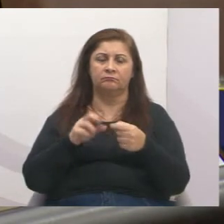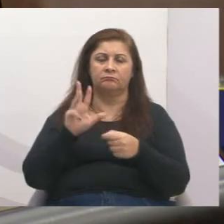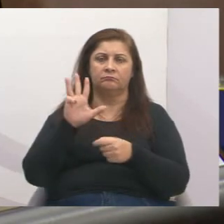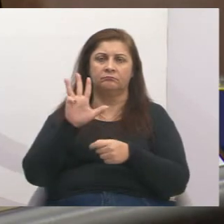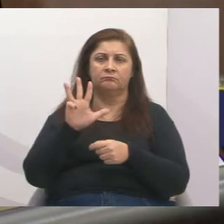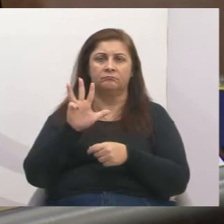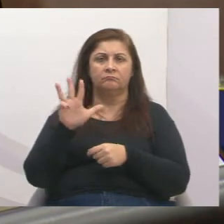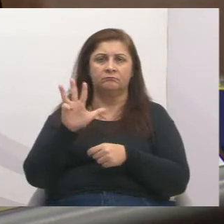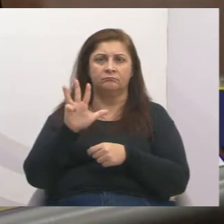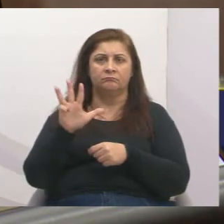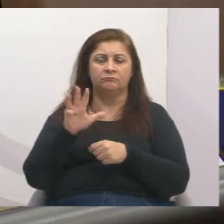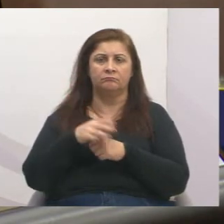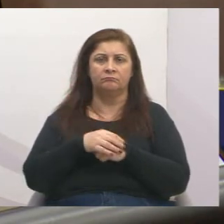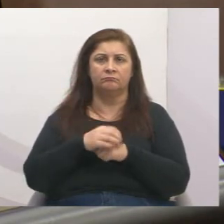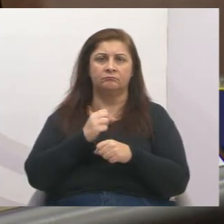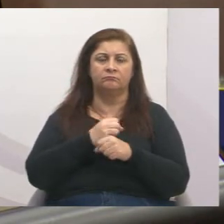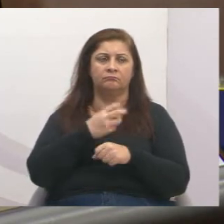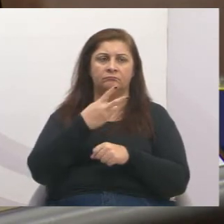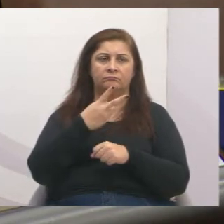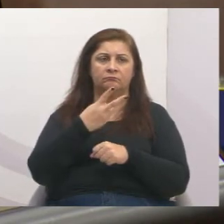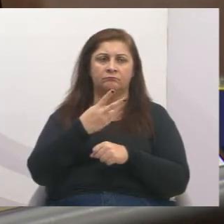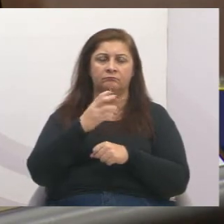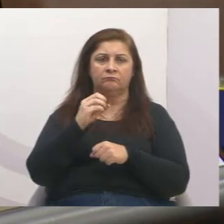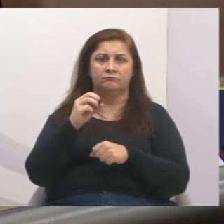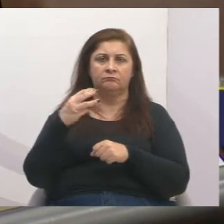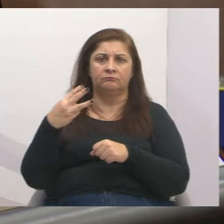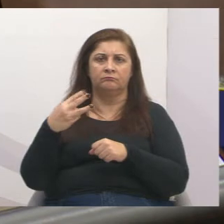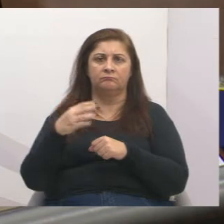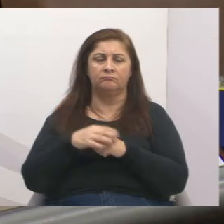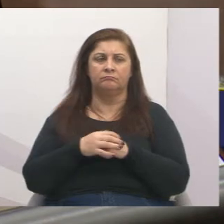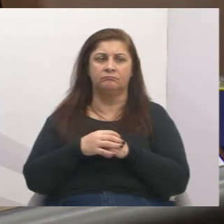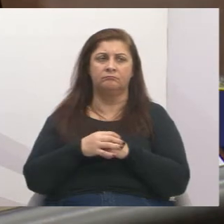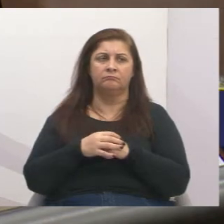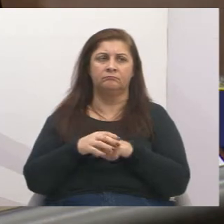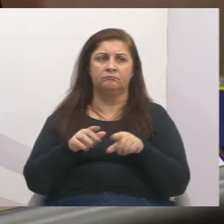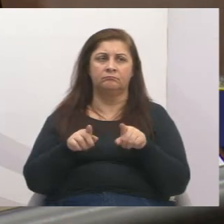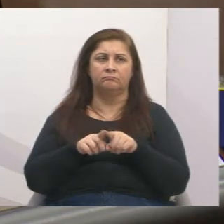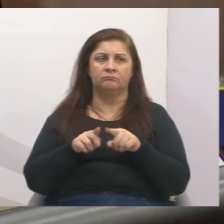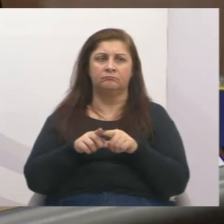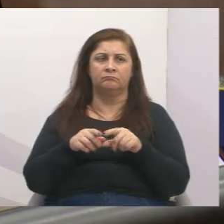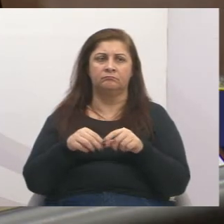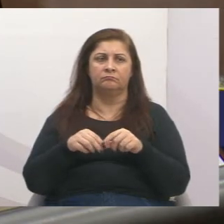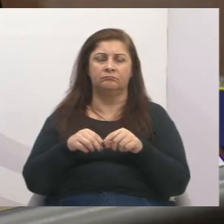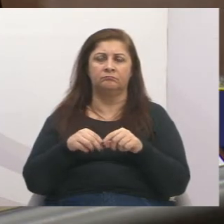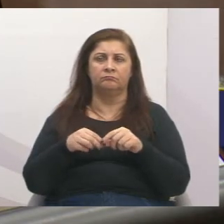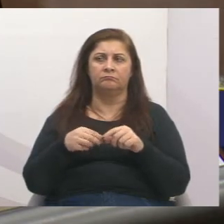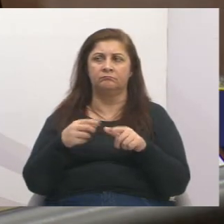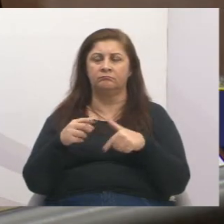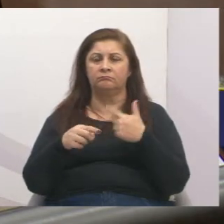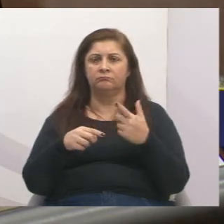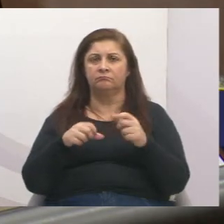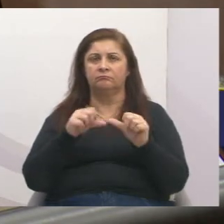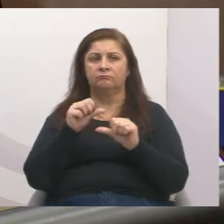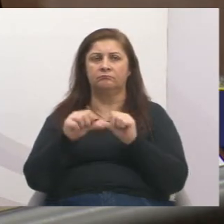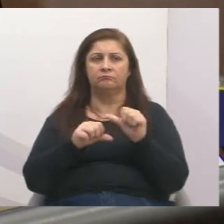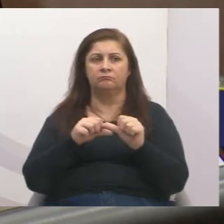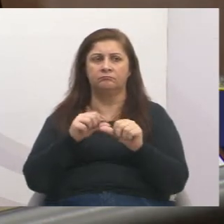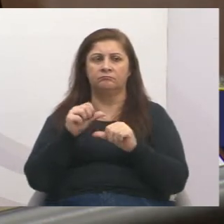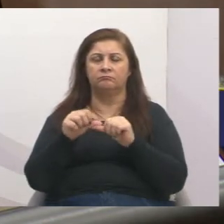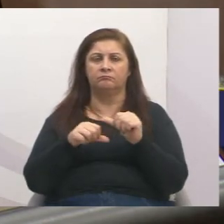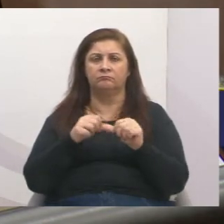2003, atingiu mais os servidores públicos, né? E outras reformas que vieram com